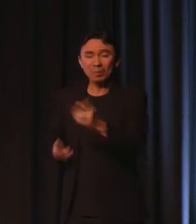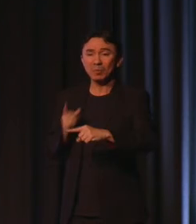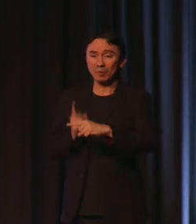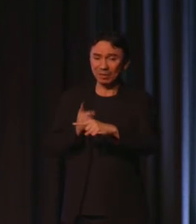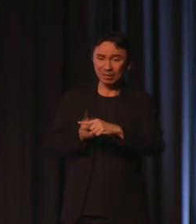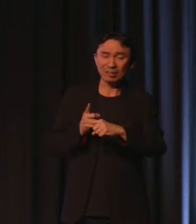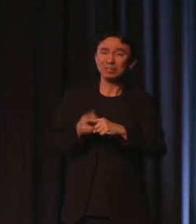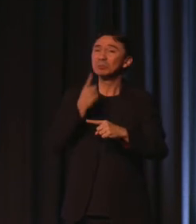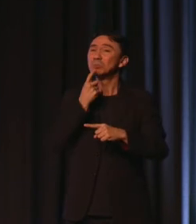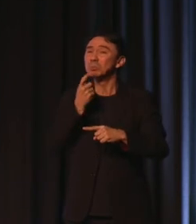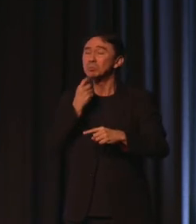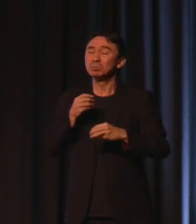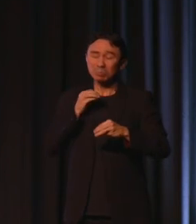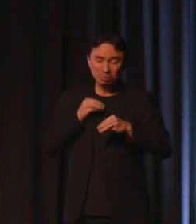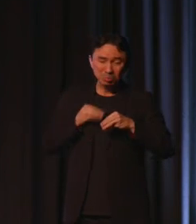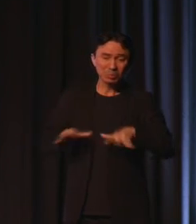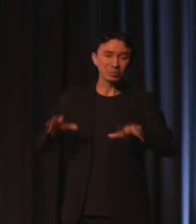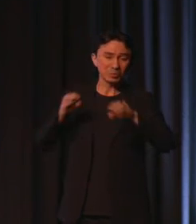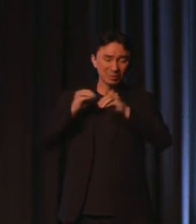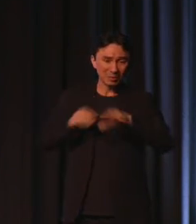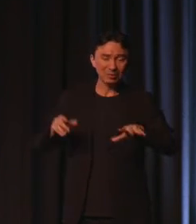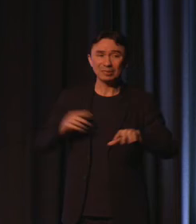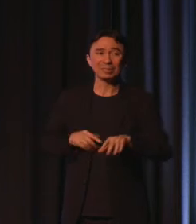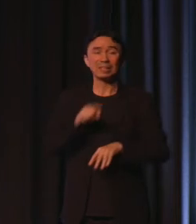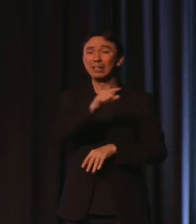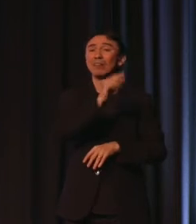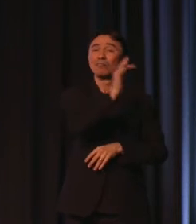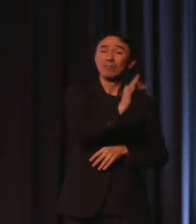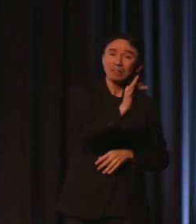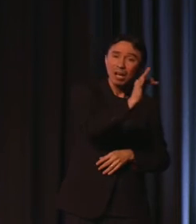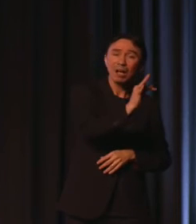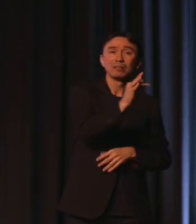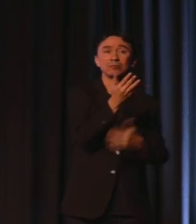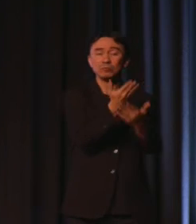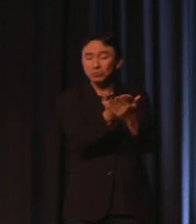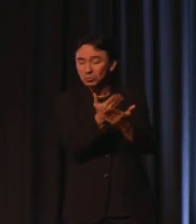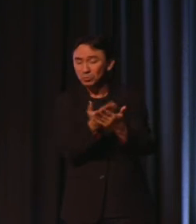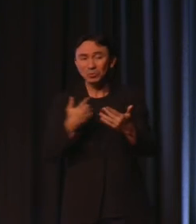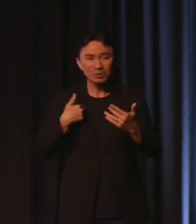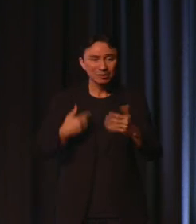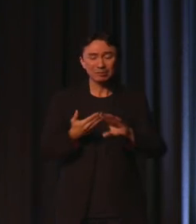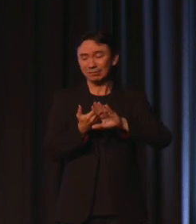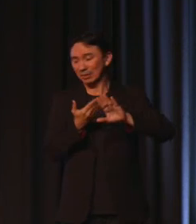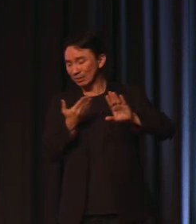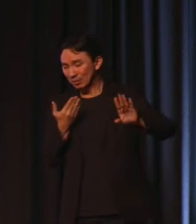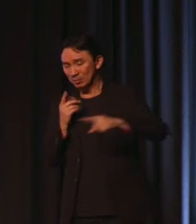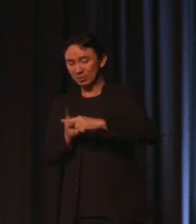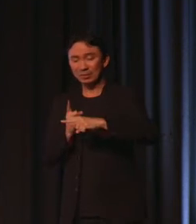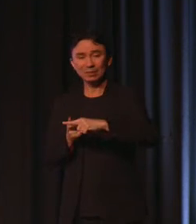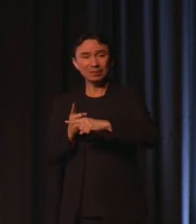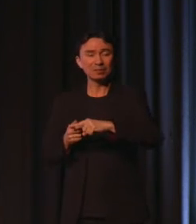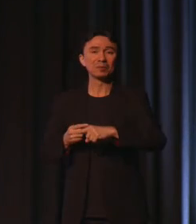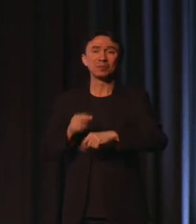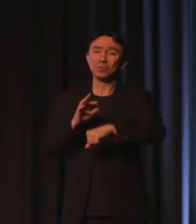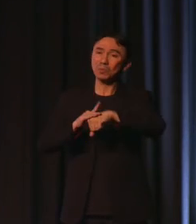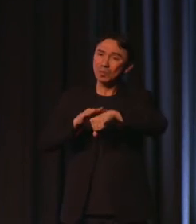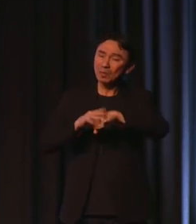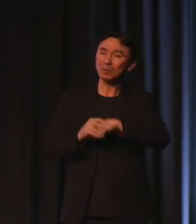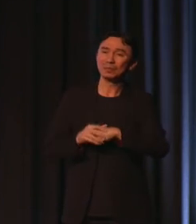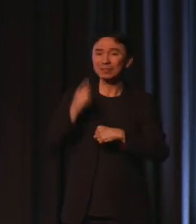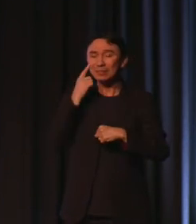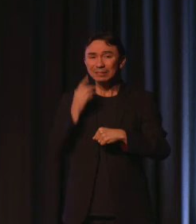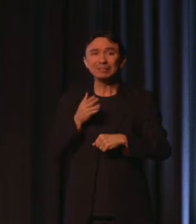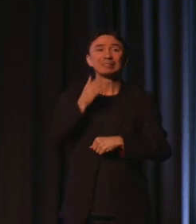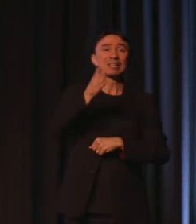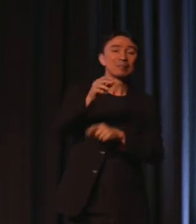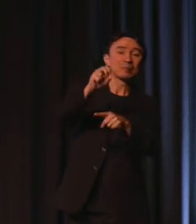das atividades aí, da faculdade e dos estudos em decorrência da doença, perda e dificuldade de conseguir empregos. Quando você